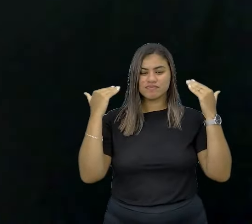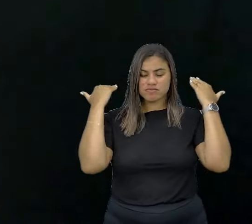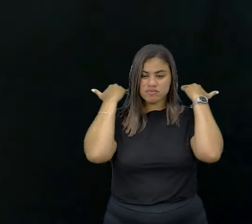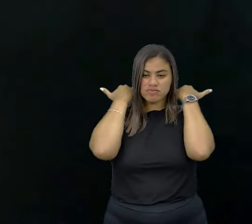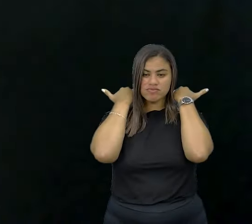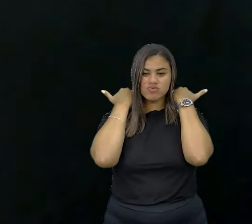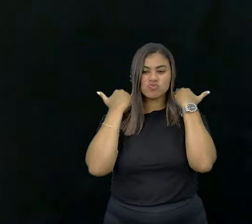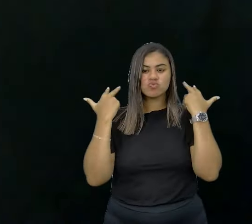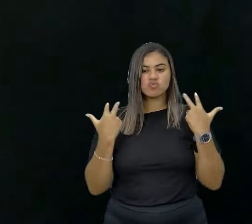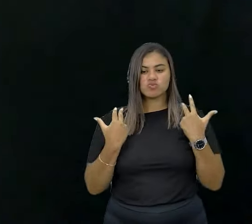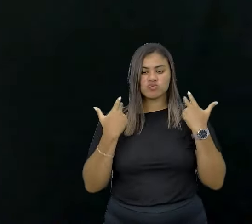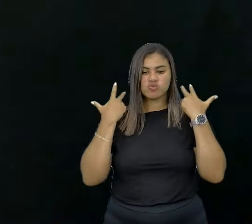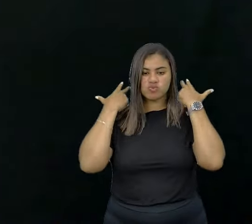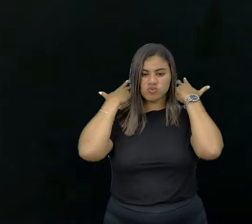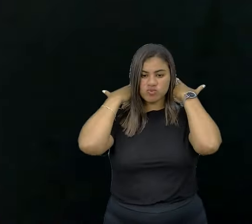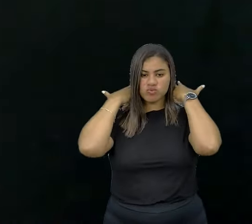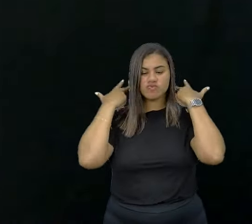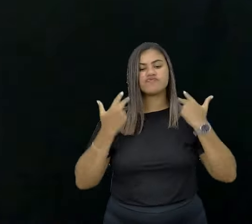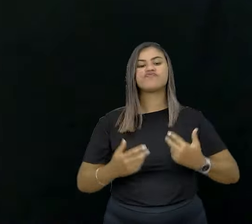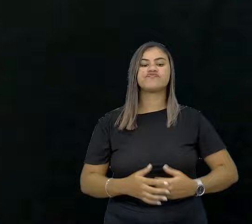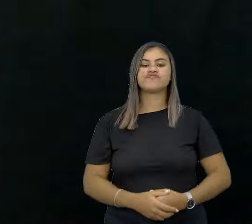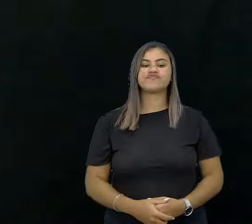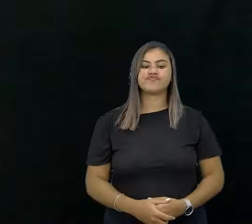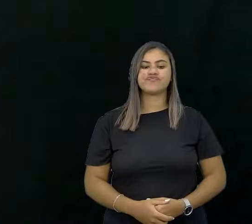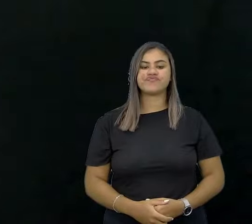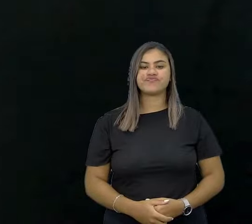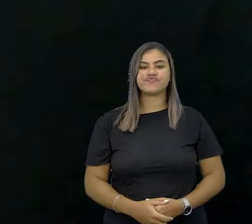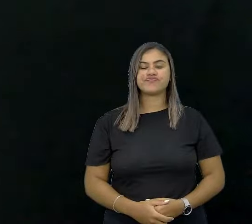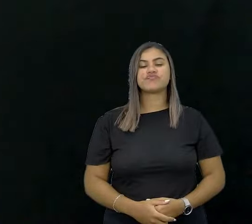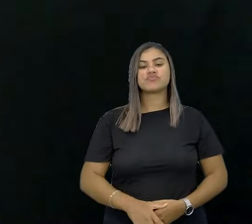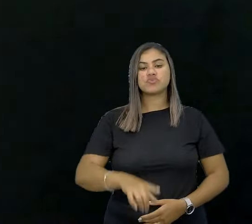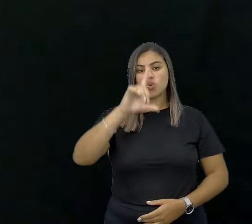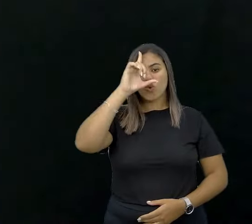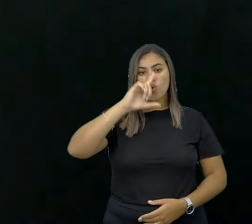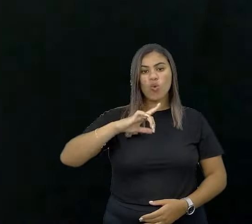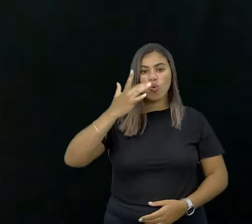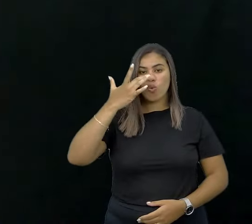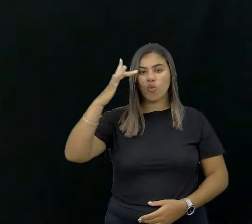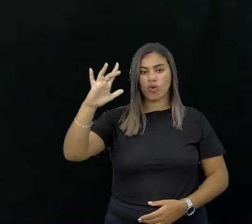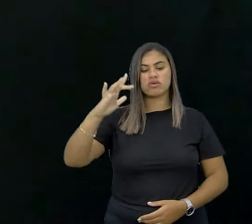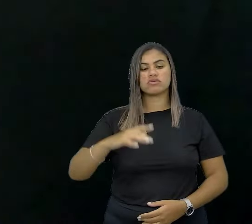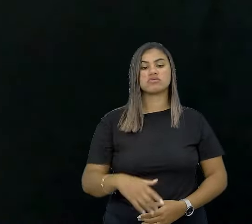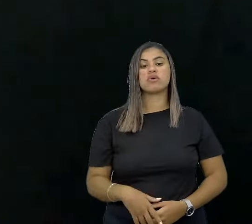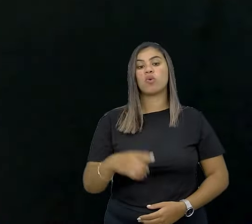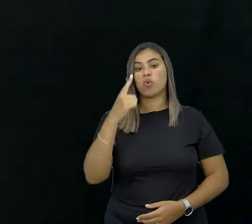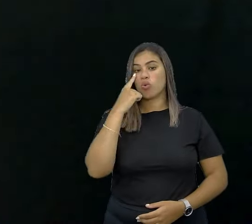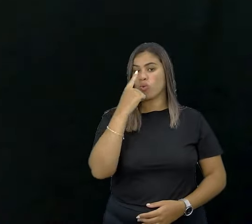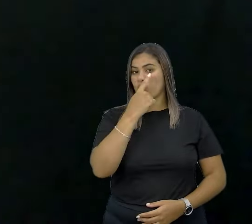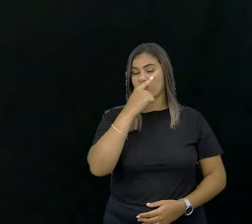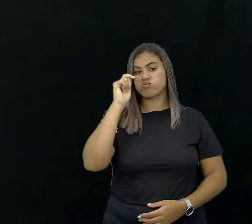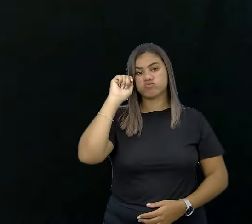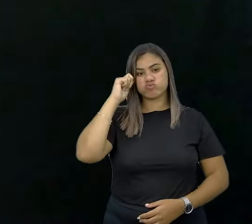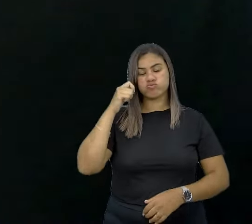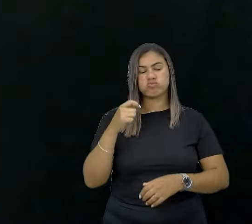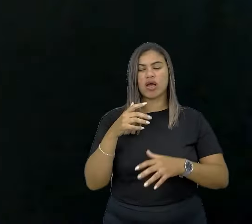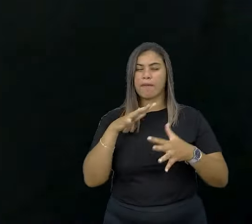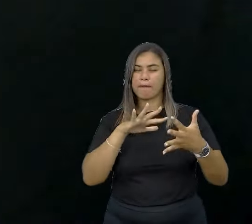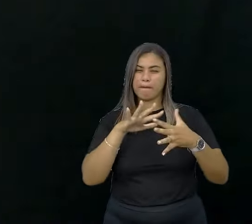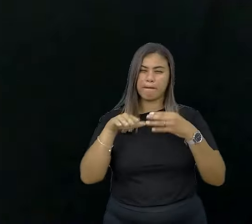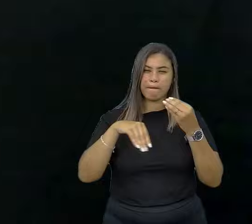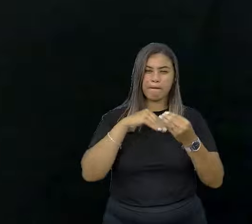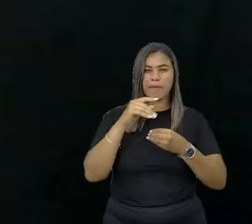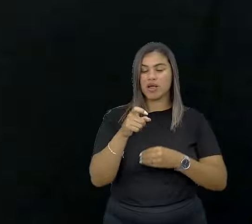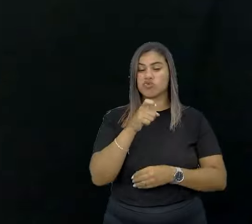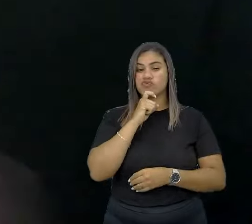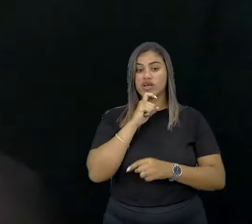Chanel, próximo ao ombro, é um loiro dourado. Eu tenho olhos castanhos esverdeados, só